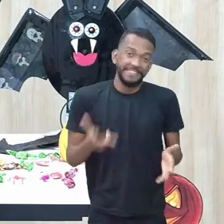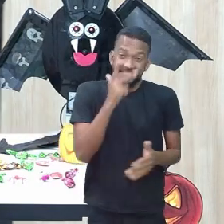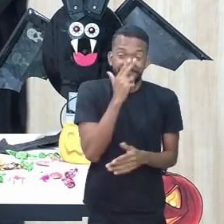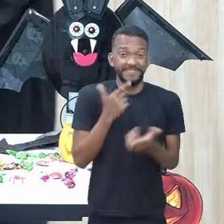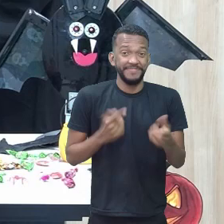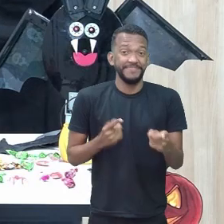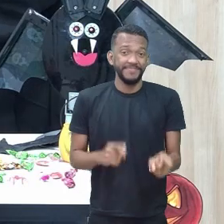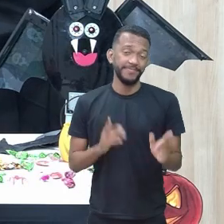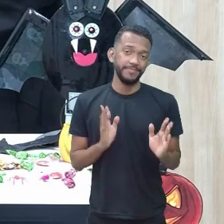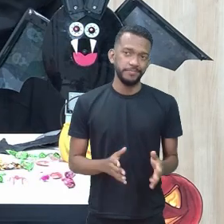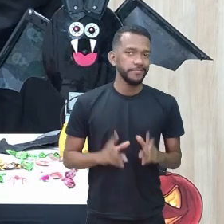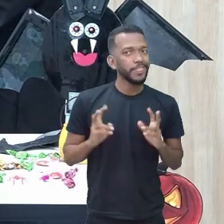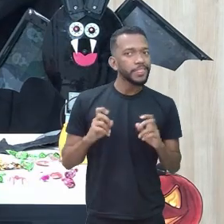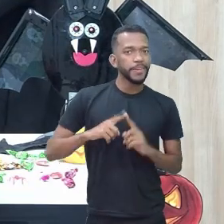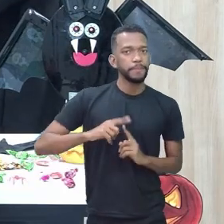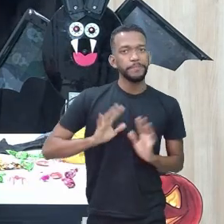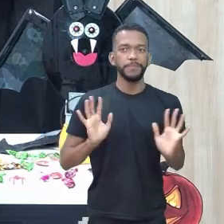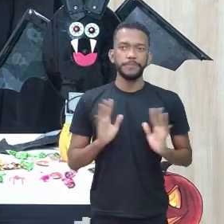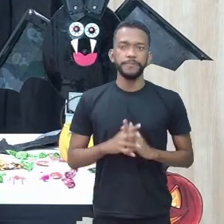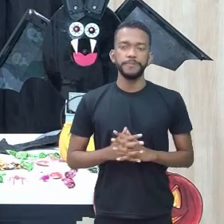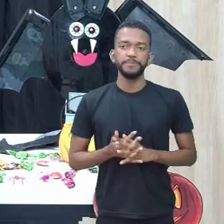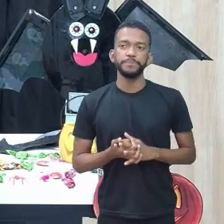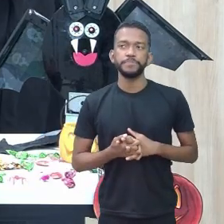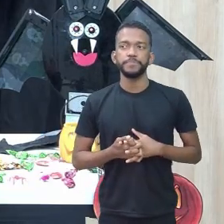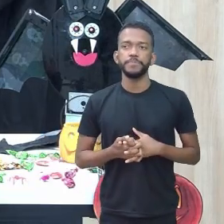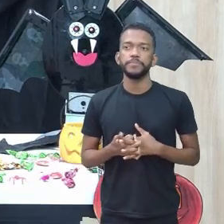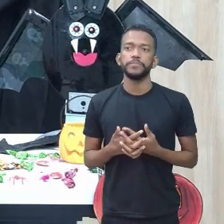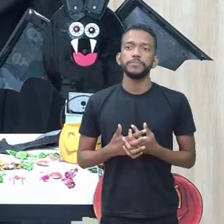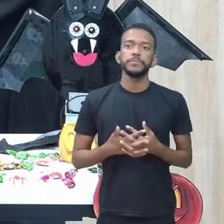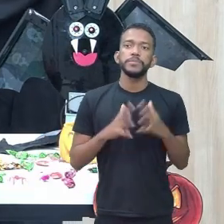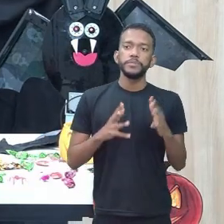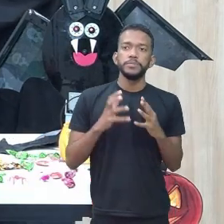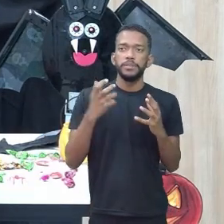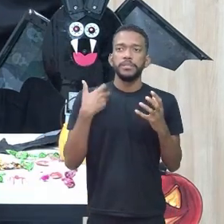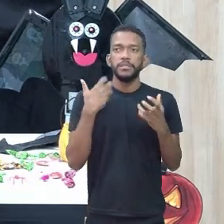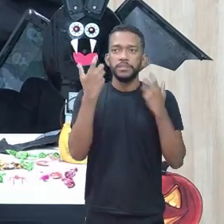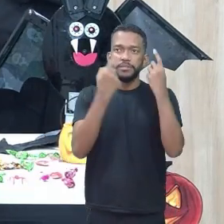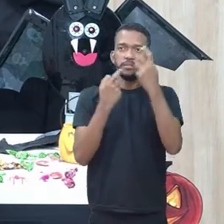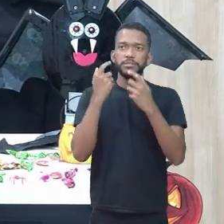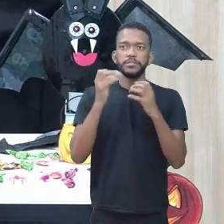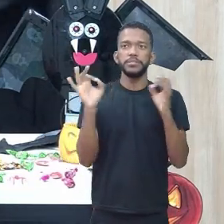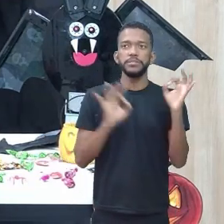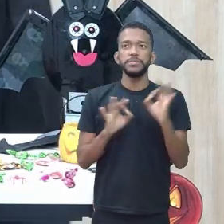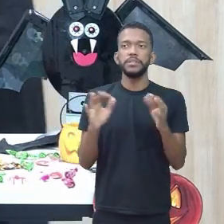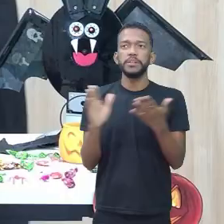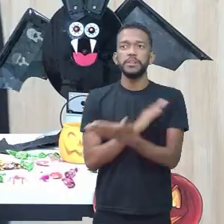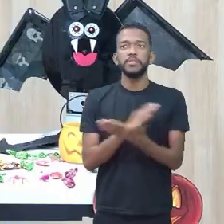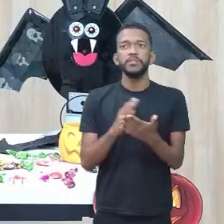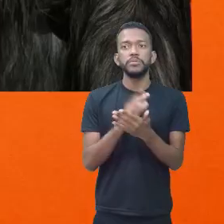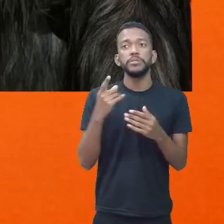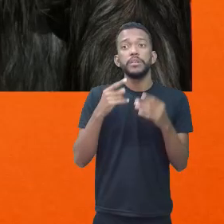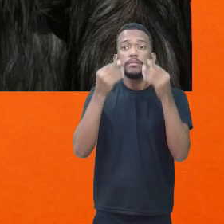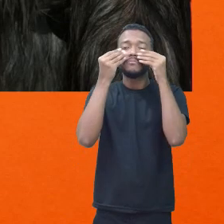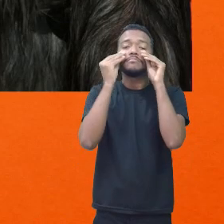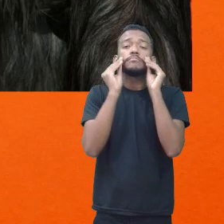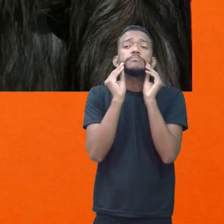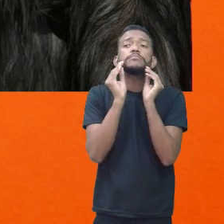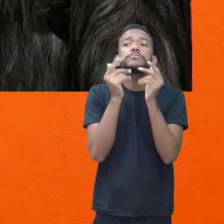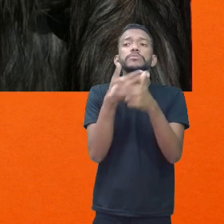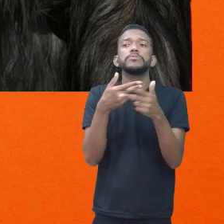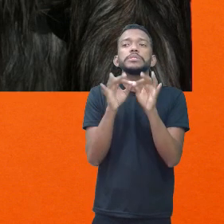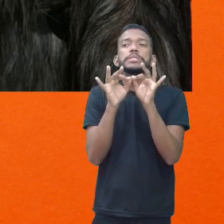ideia desse tipo. Máscara, então a pessoa se fantasia e por aí vai. Alguns pegam mais leve, uma